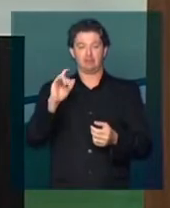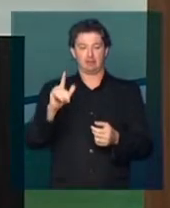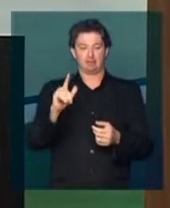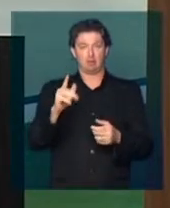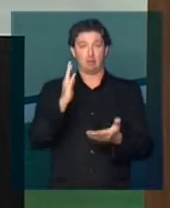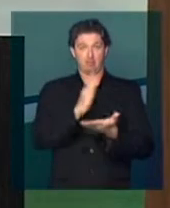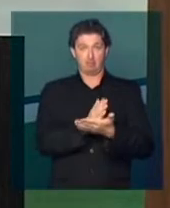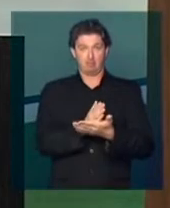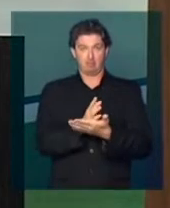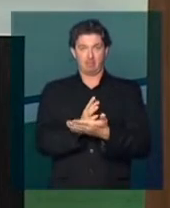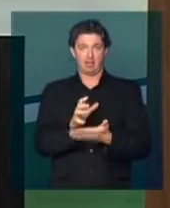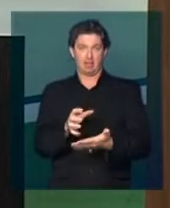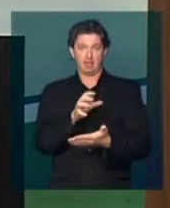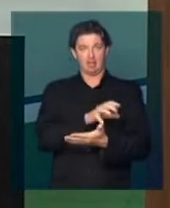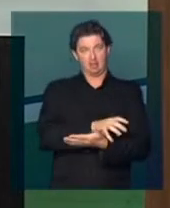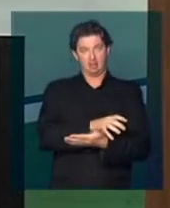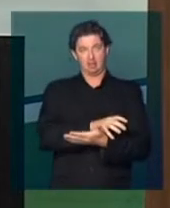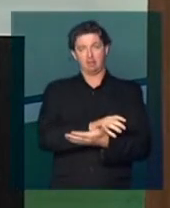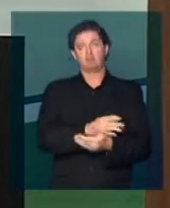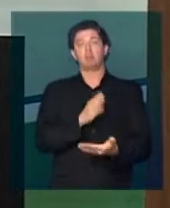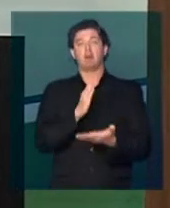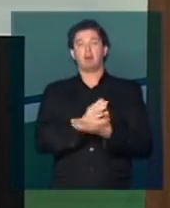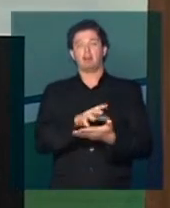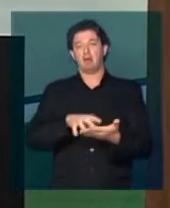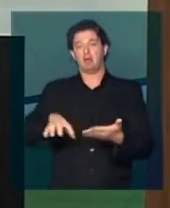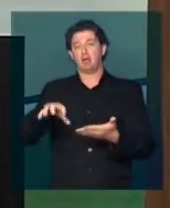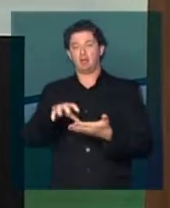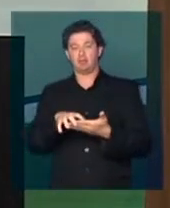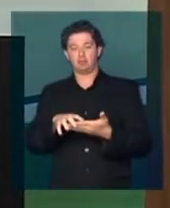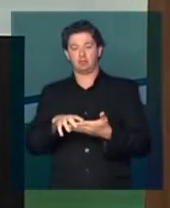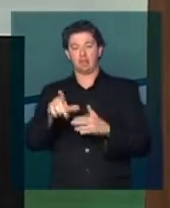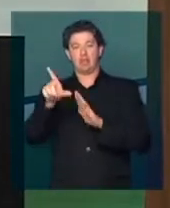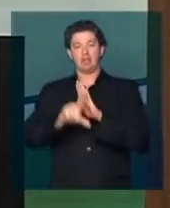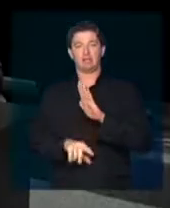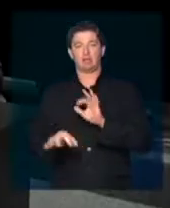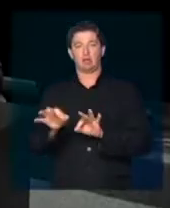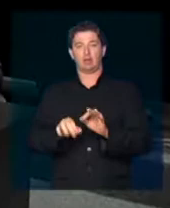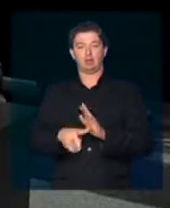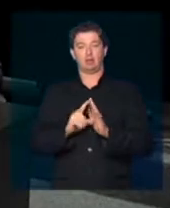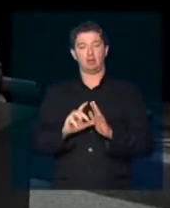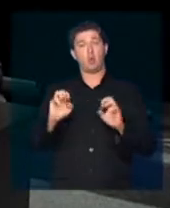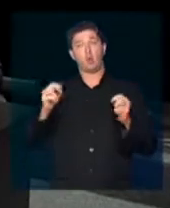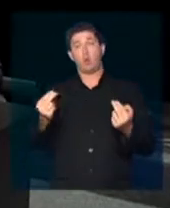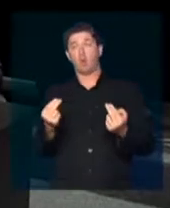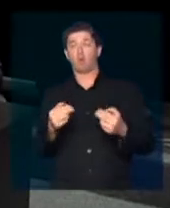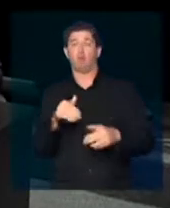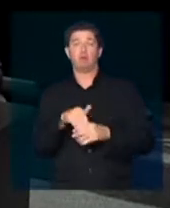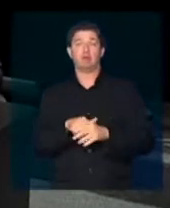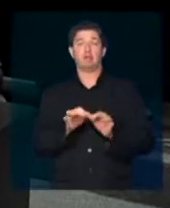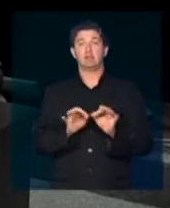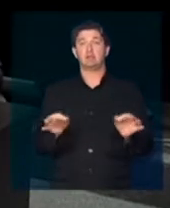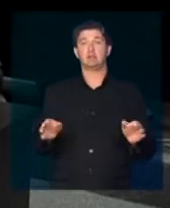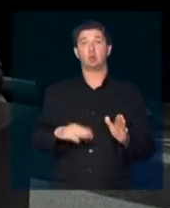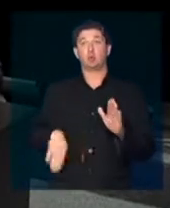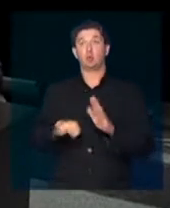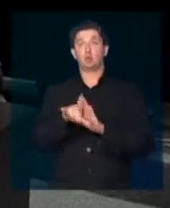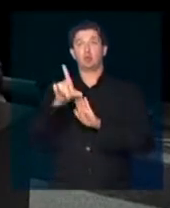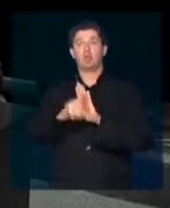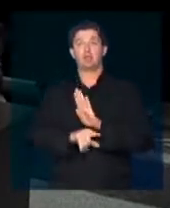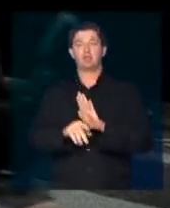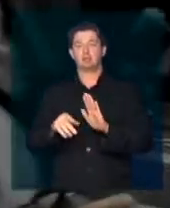uma parte das cadeiras por distrito, outra parte por lista pré-ordenada. Ou você vai votar simplesmente em tudo em